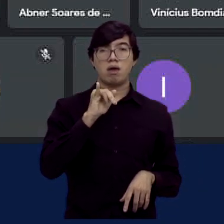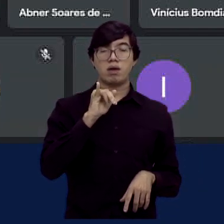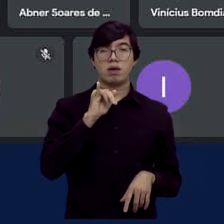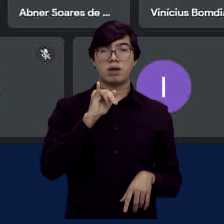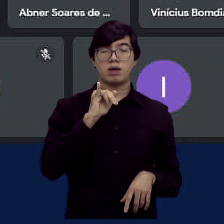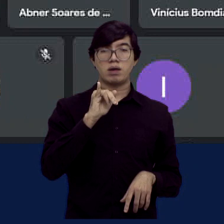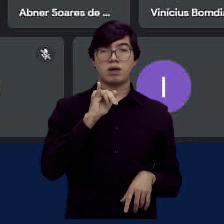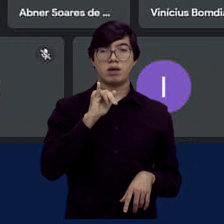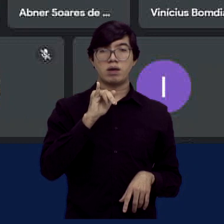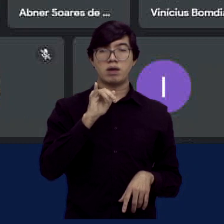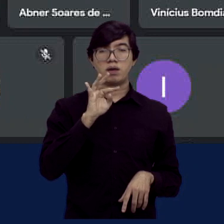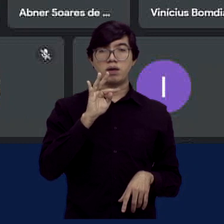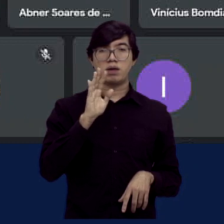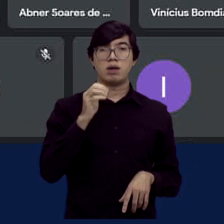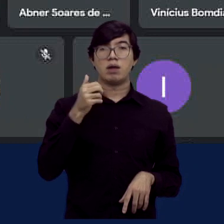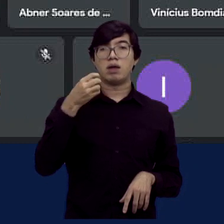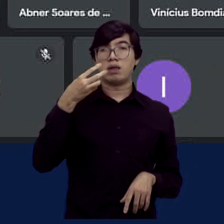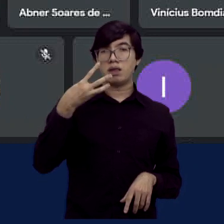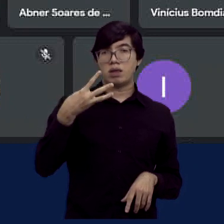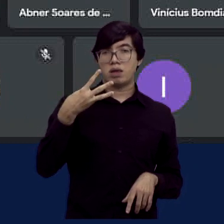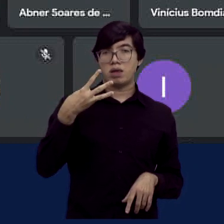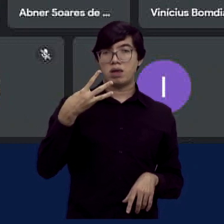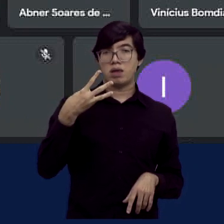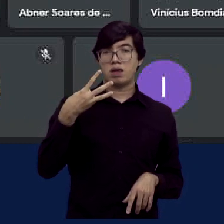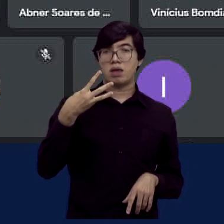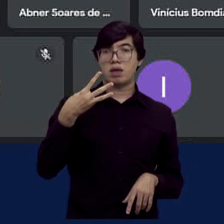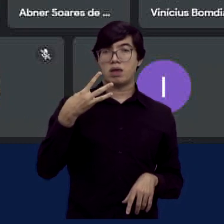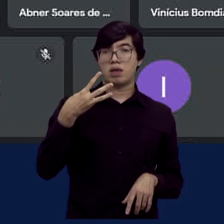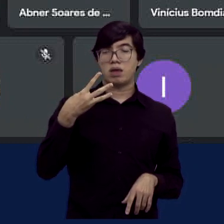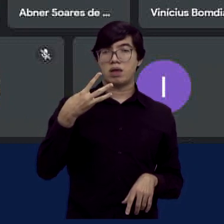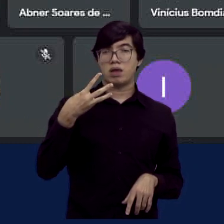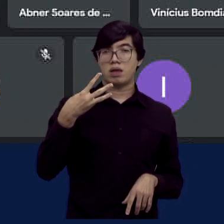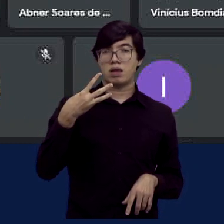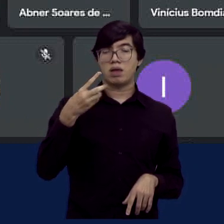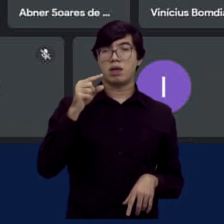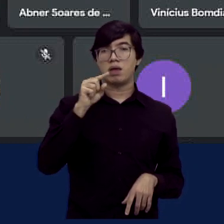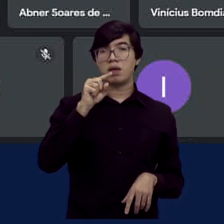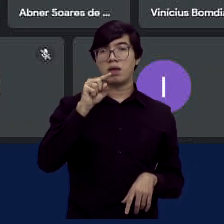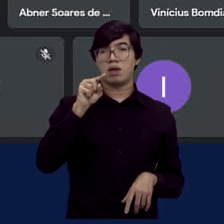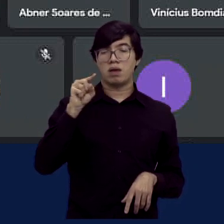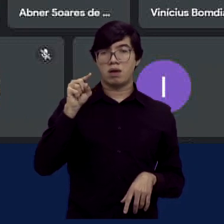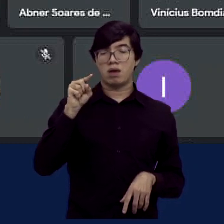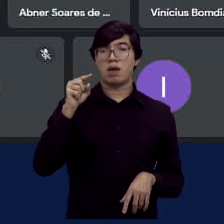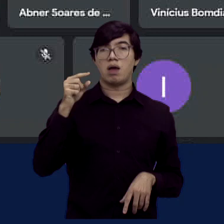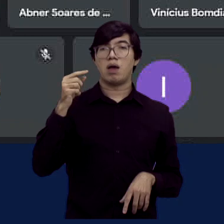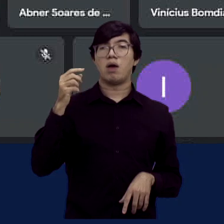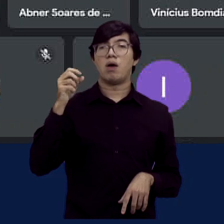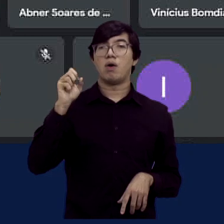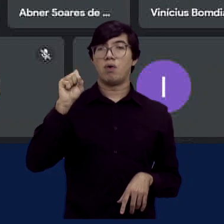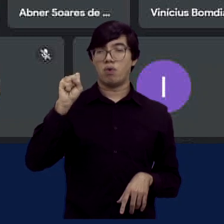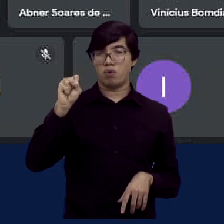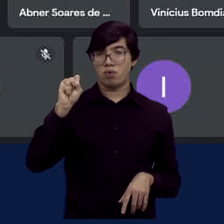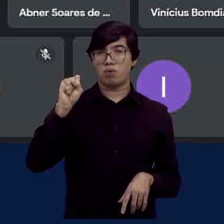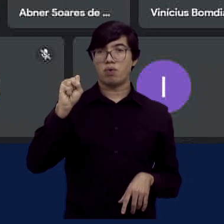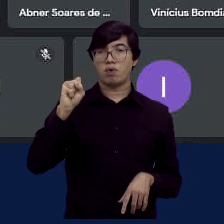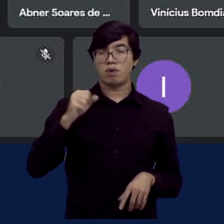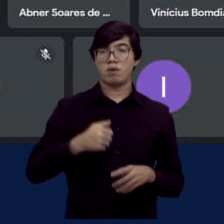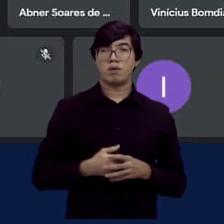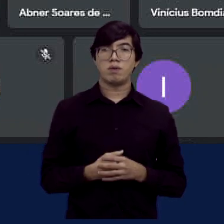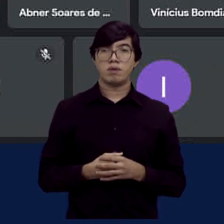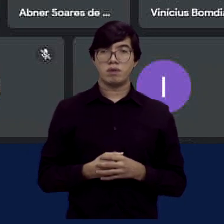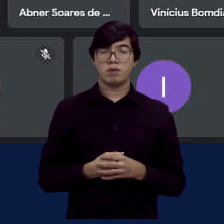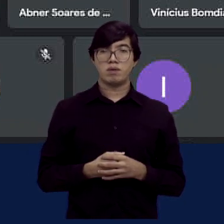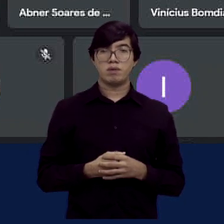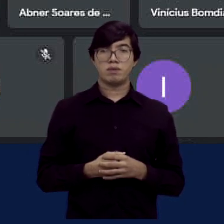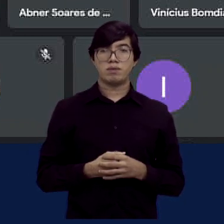3:4-8, né? Versículo 3, melhor, 1 Coríntios capítulo 3, versículos do 4 ao 8, que é